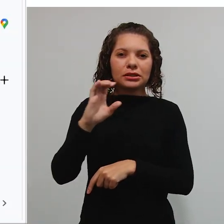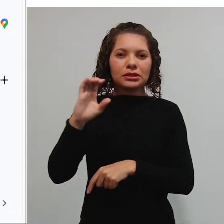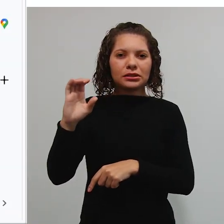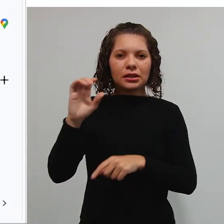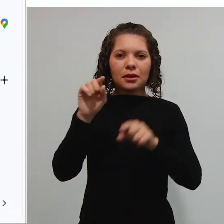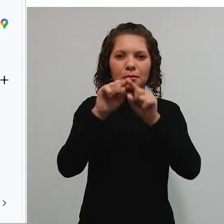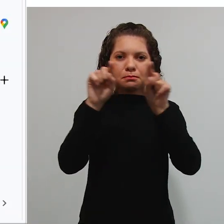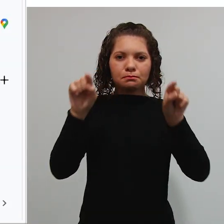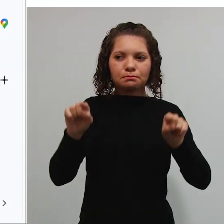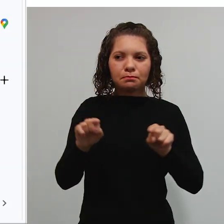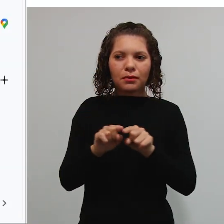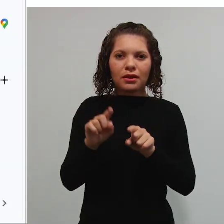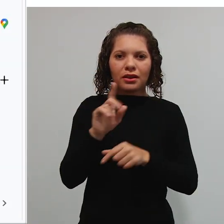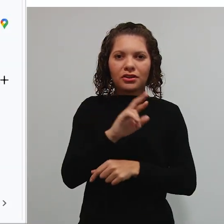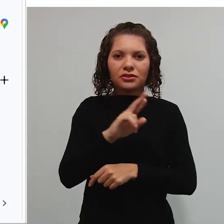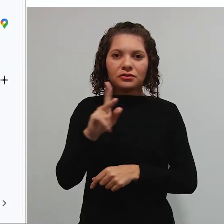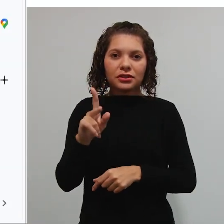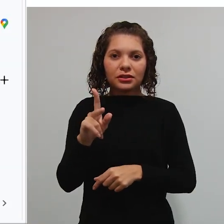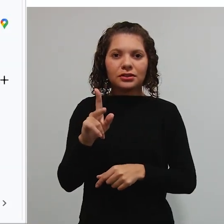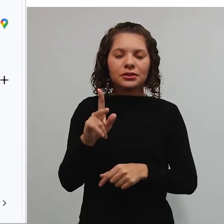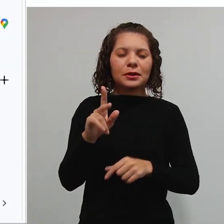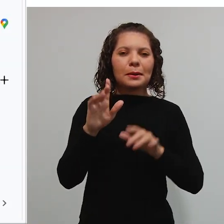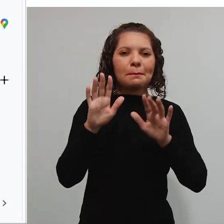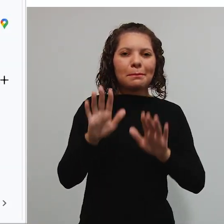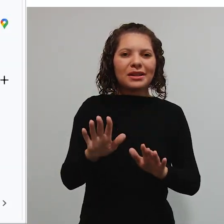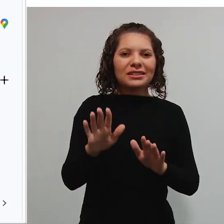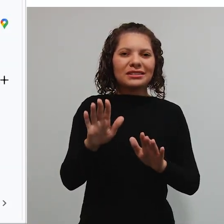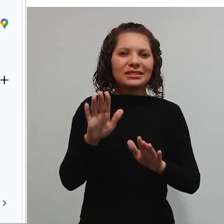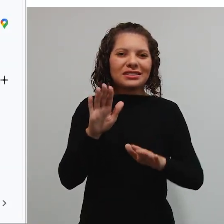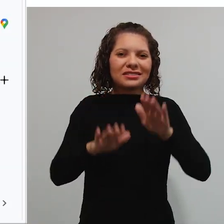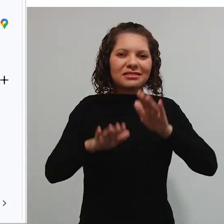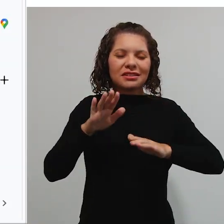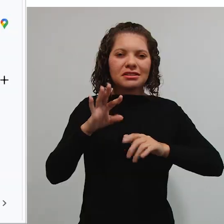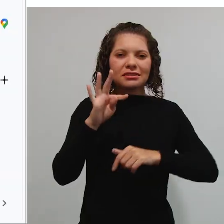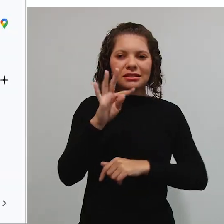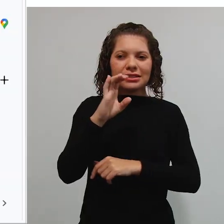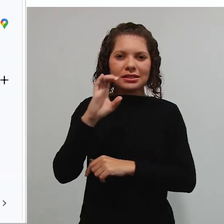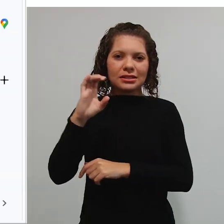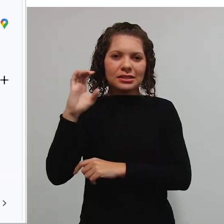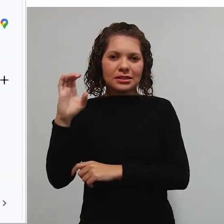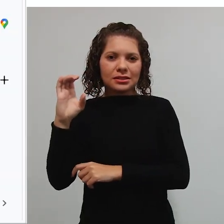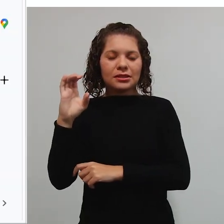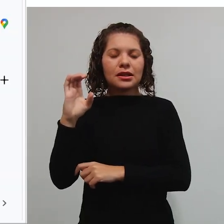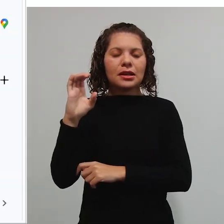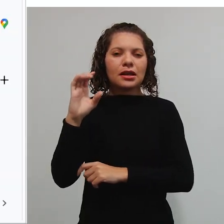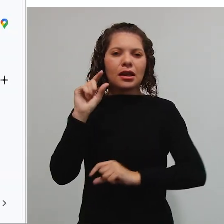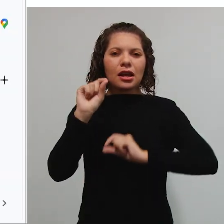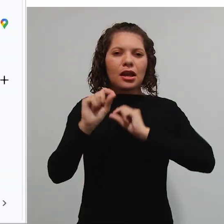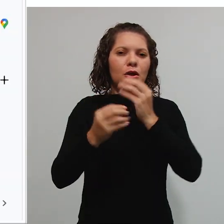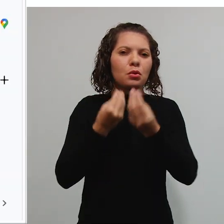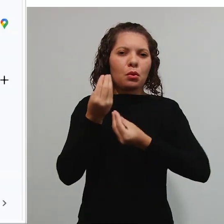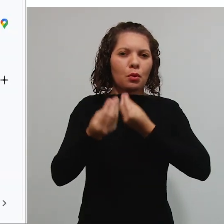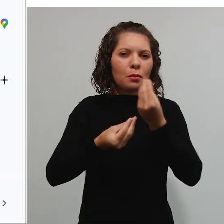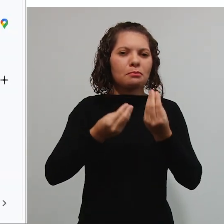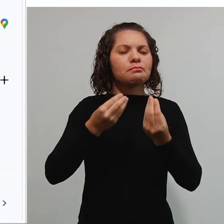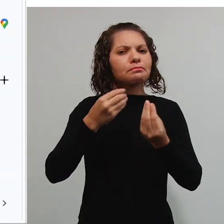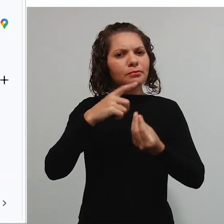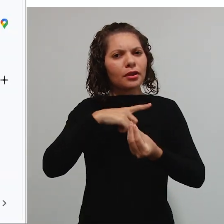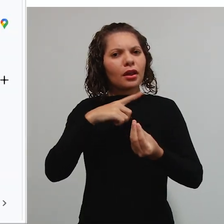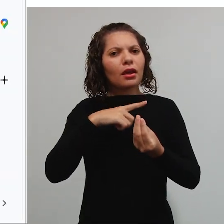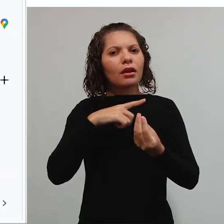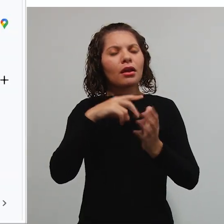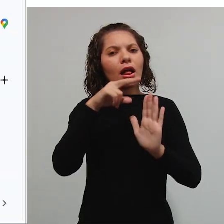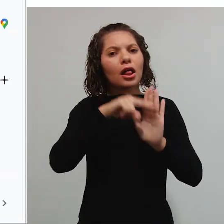vai ter uma estrutura diferente. Mas, às vezes, até o trabalho de conclusão de curso, o TCC, ele